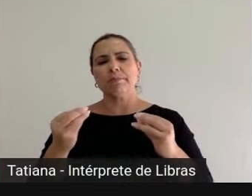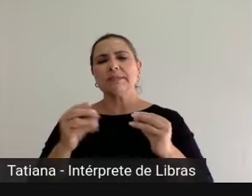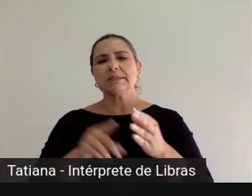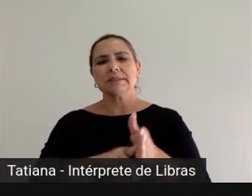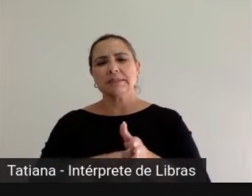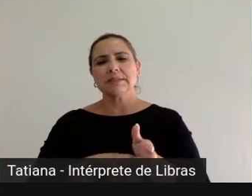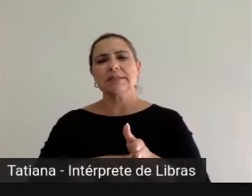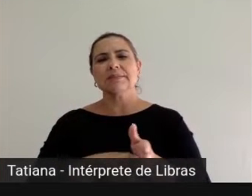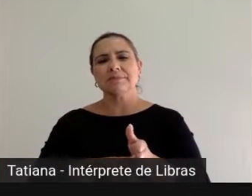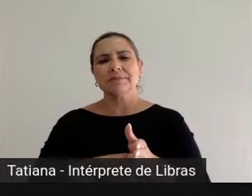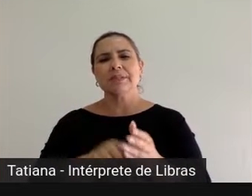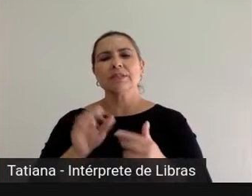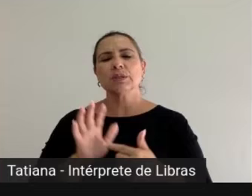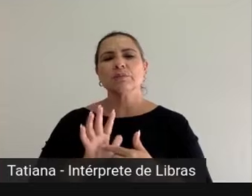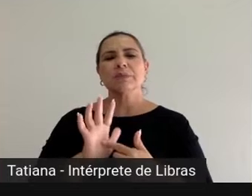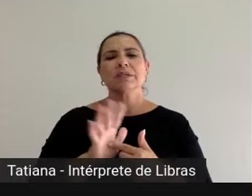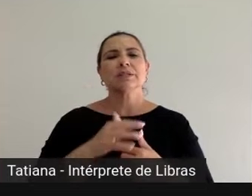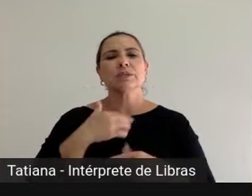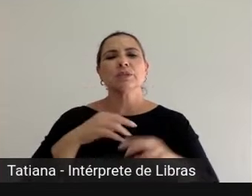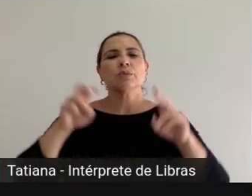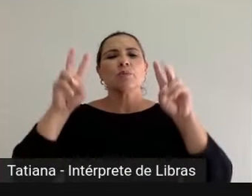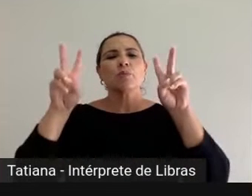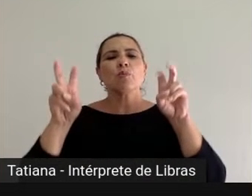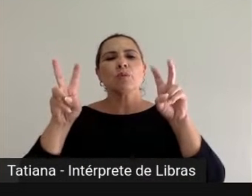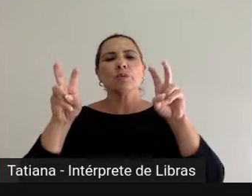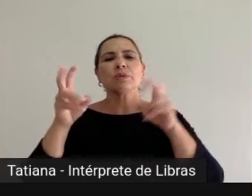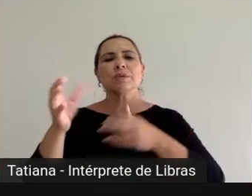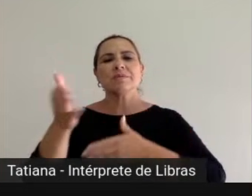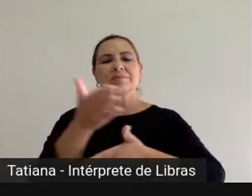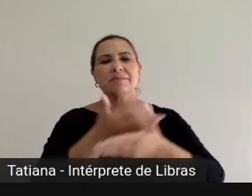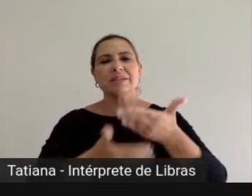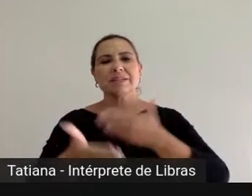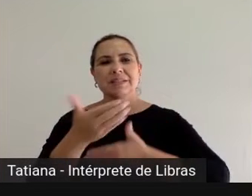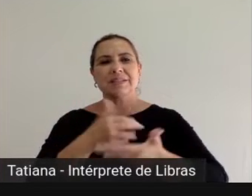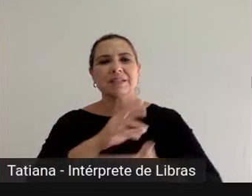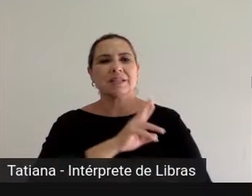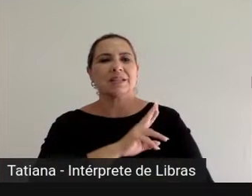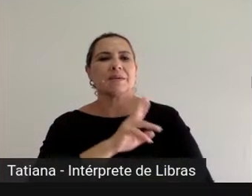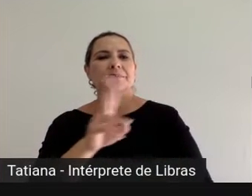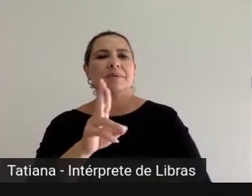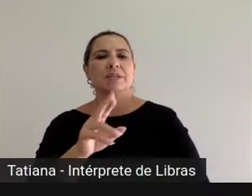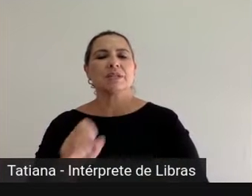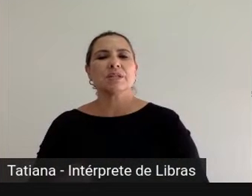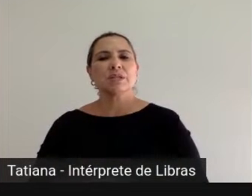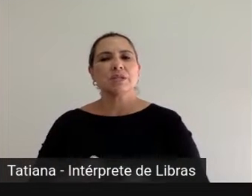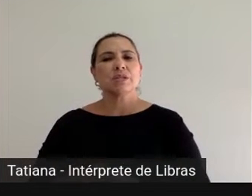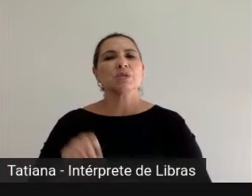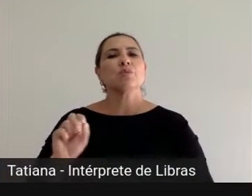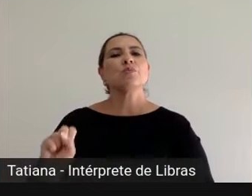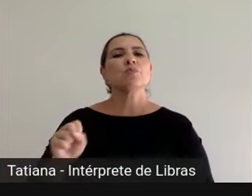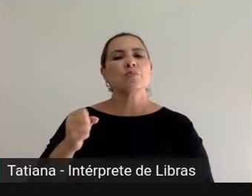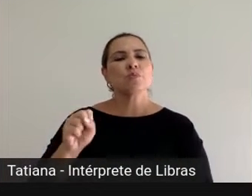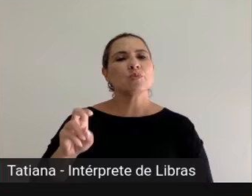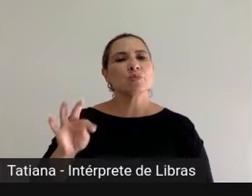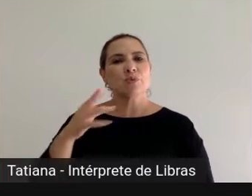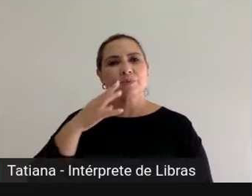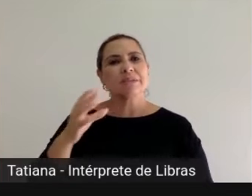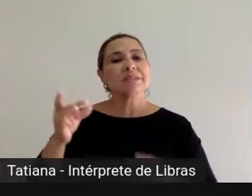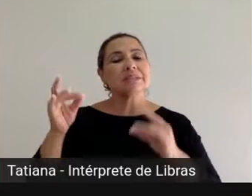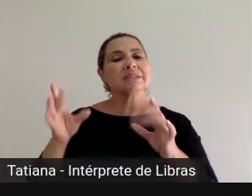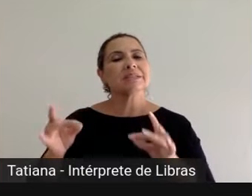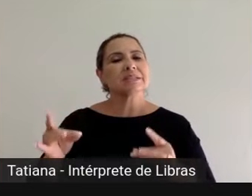muitas pesquisas em relação a esse tema, essa correlação entre representatividade substantiva e representatividade